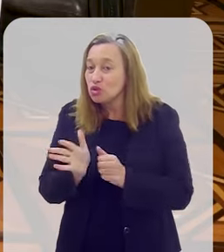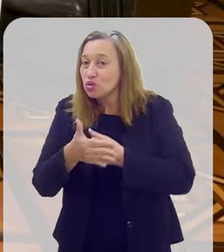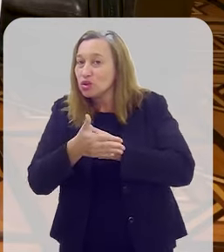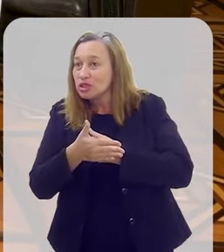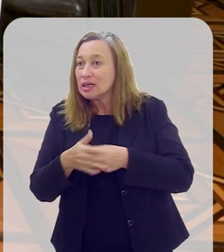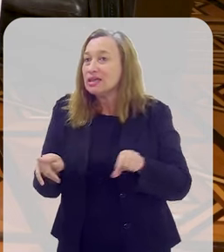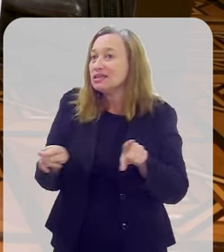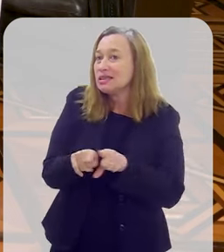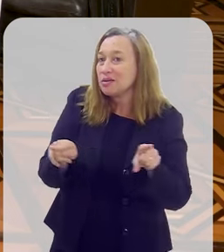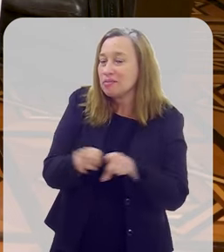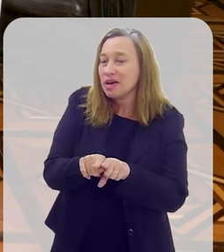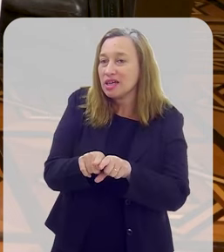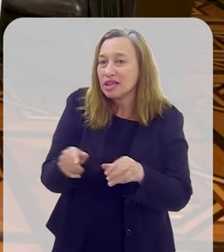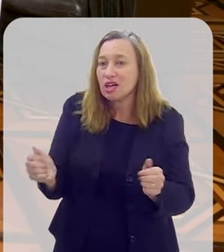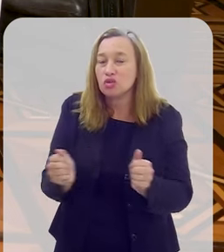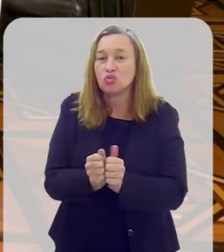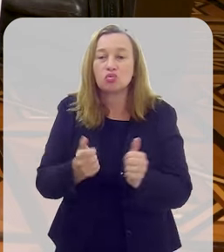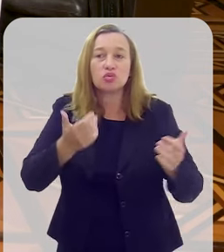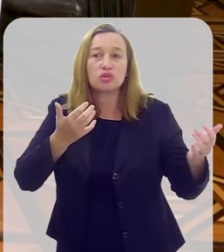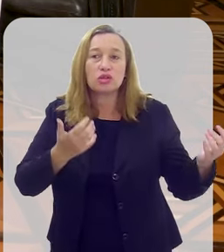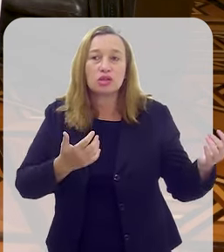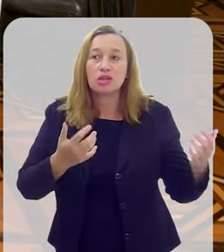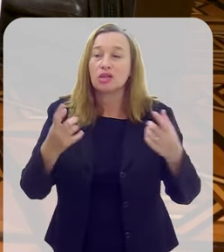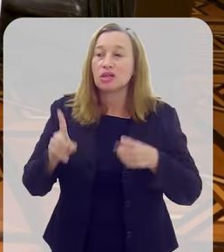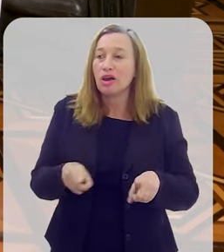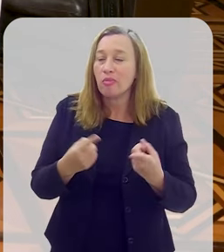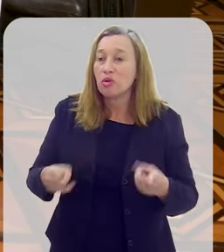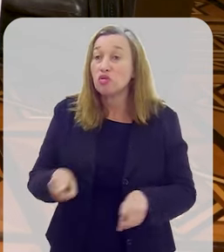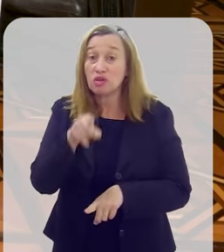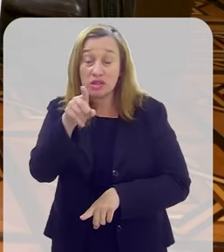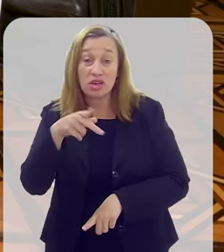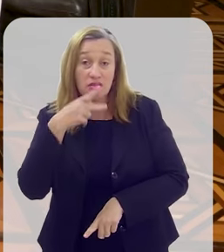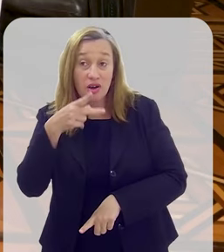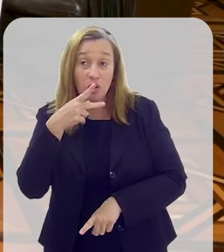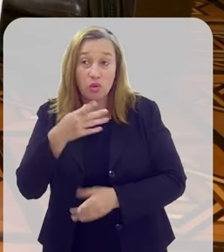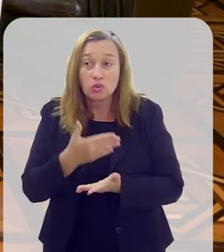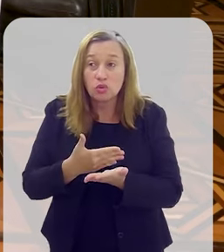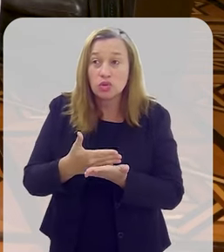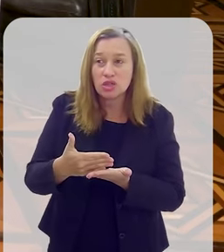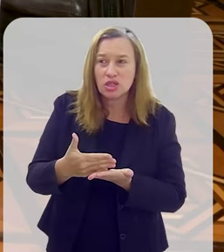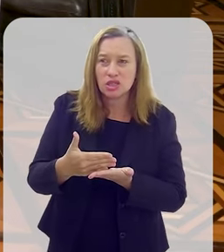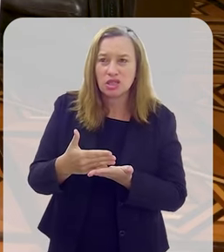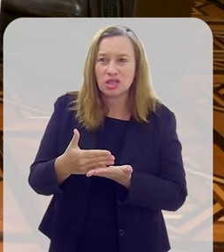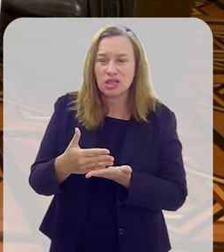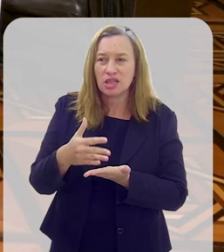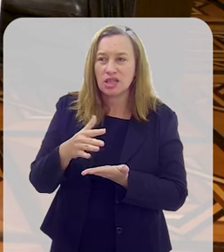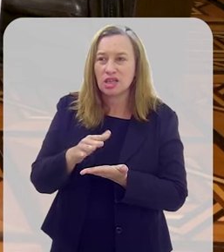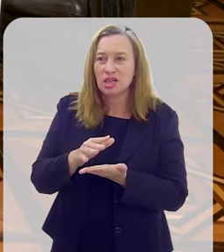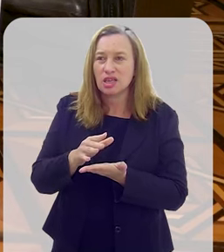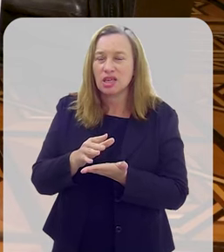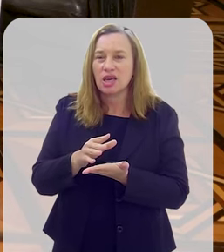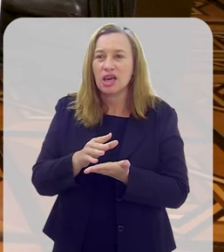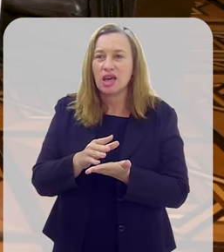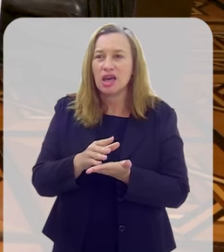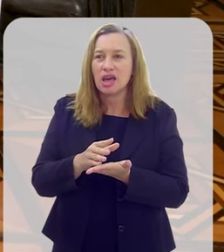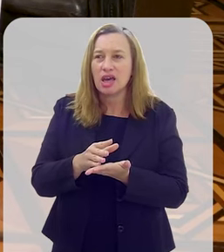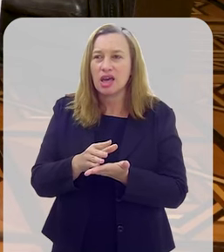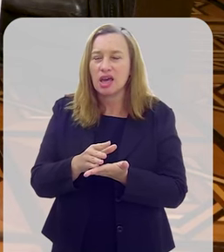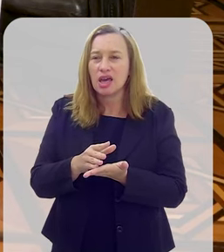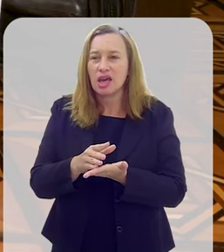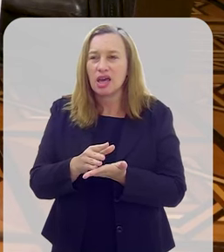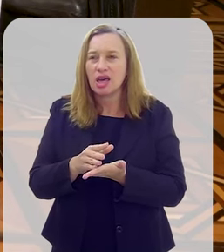outro filho ali nos Bastidores que também tá na música você falou agora no início nos Bastidores é flecha